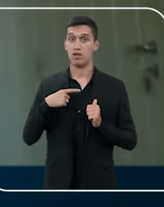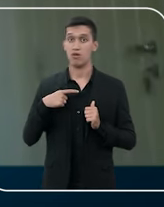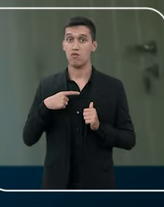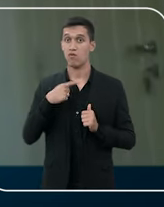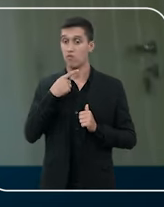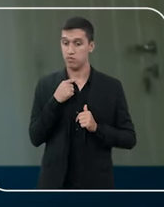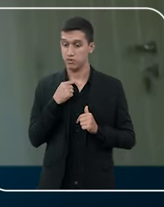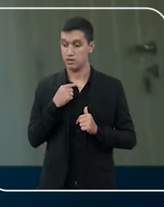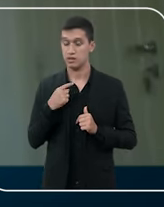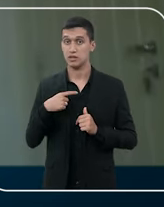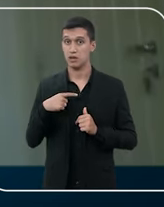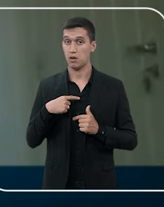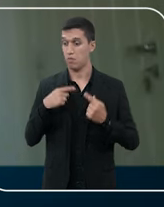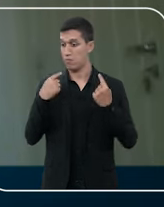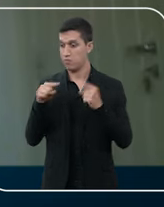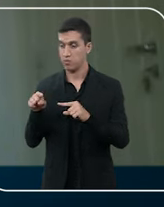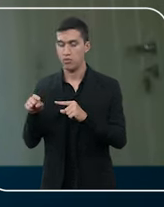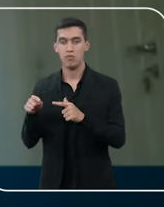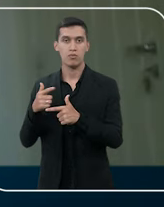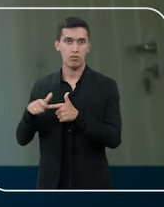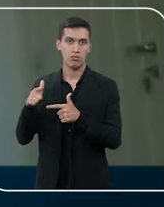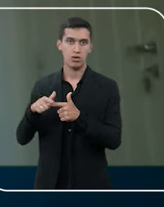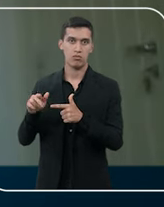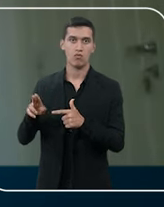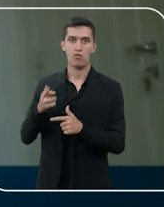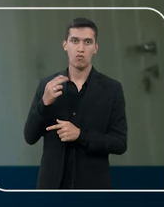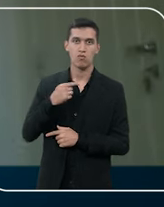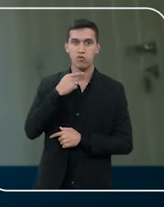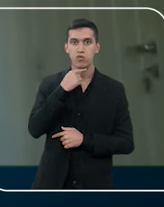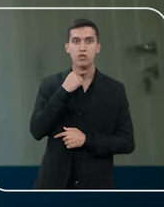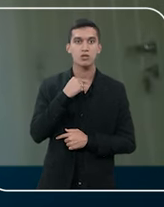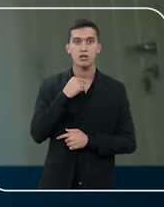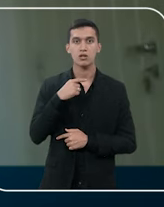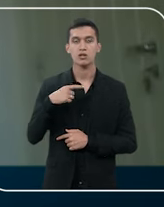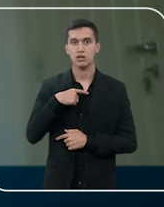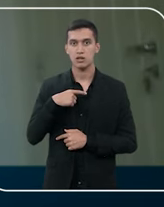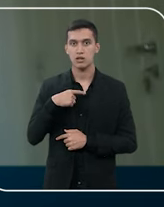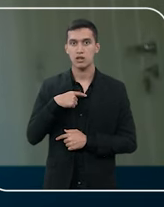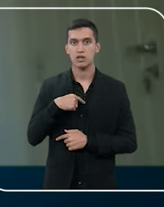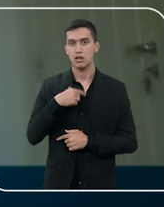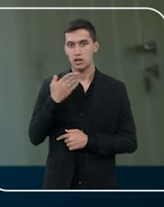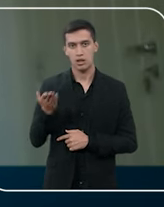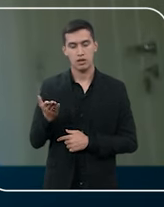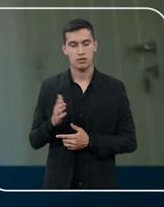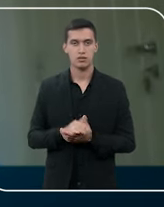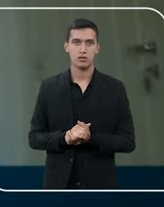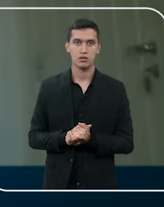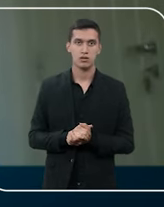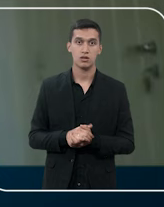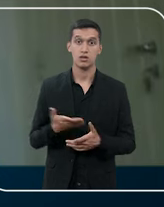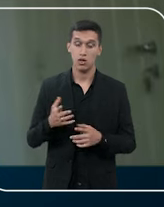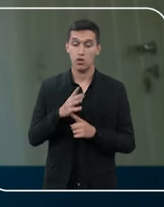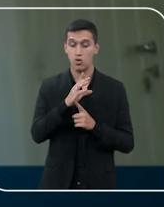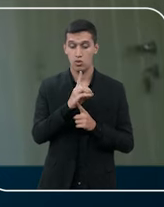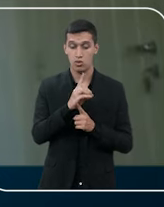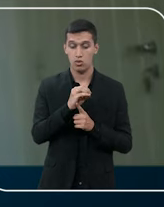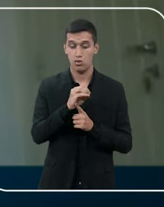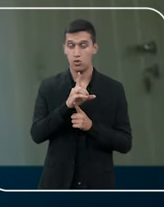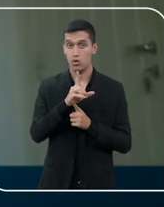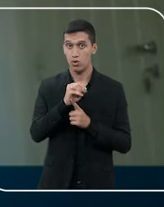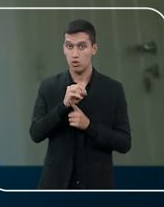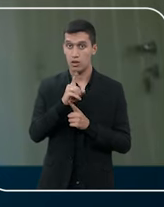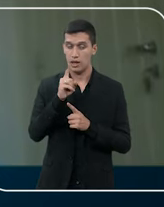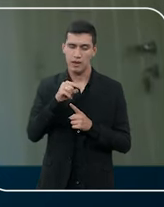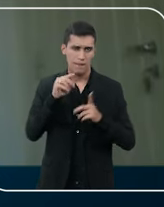de causar aquele dano ou a intenção, né, de praticar aquela ação. Então, o dolo é sempre essa ideia